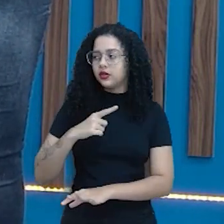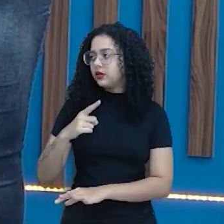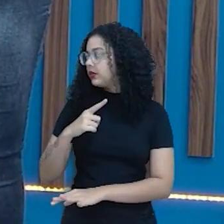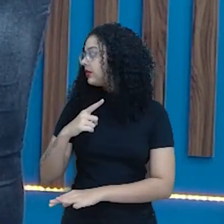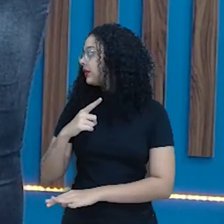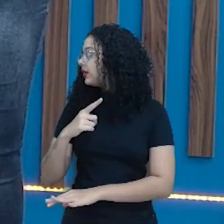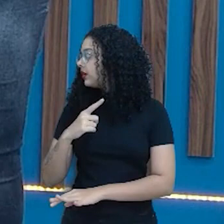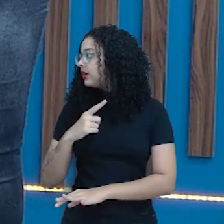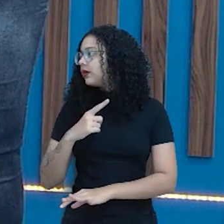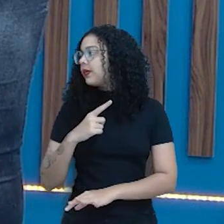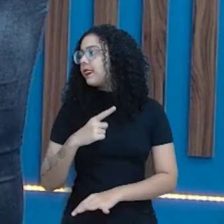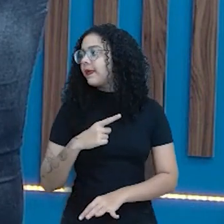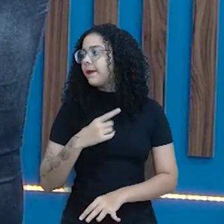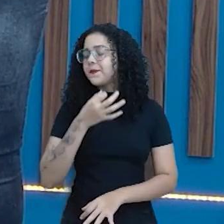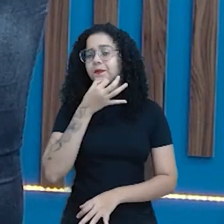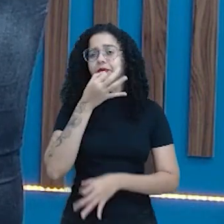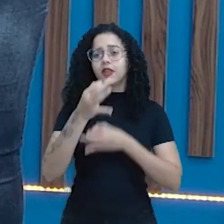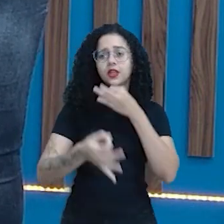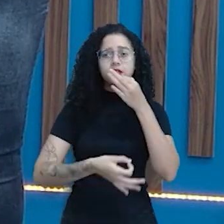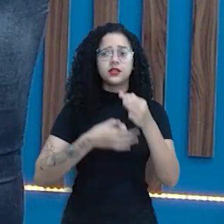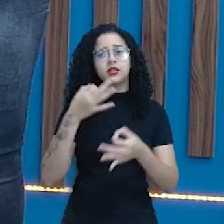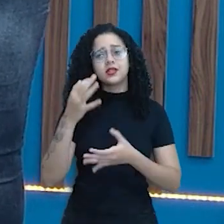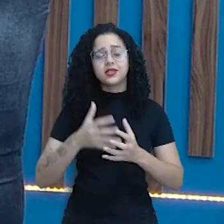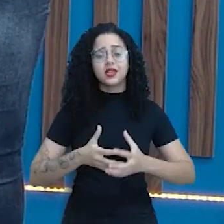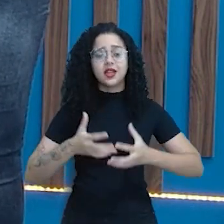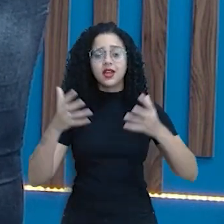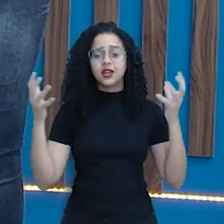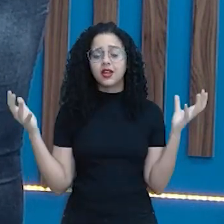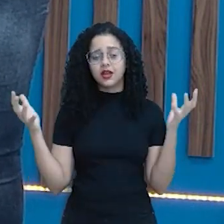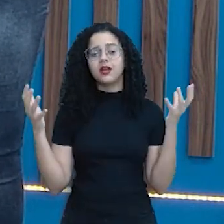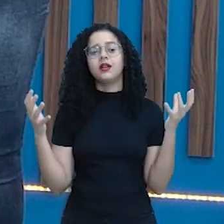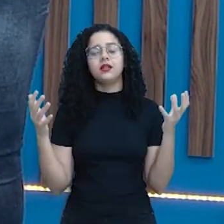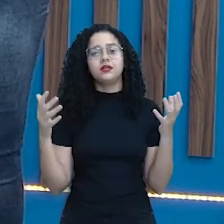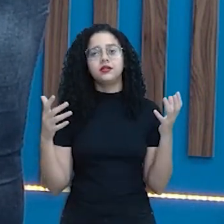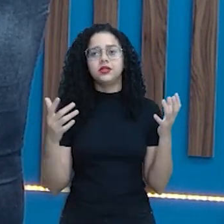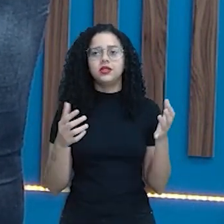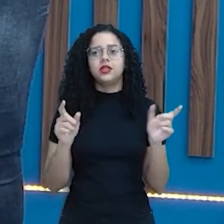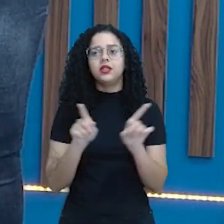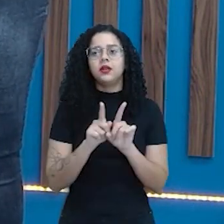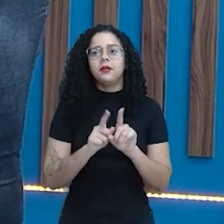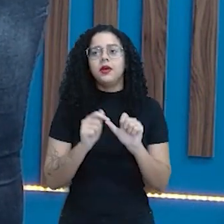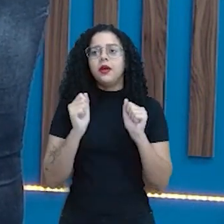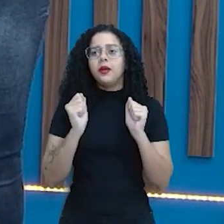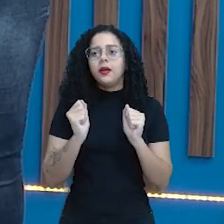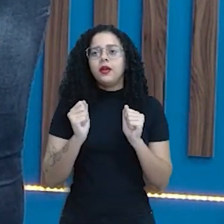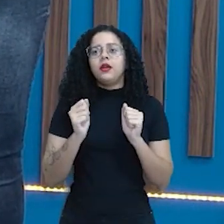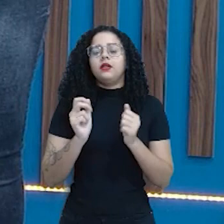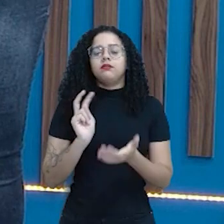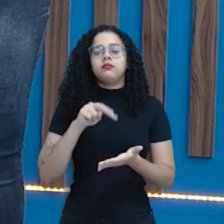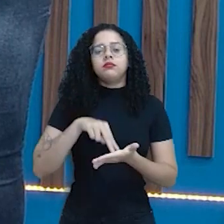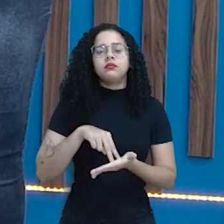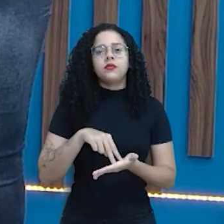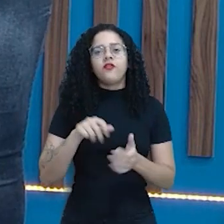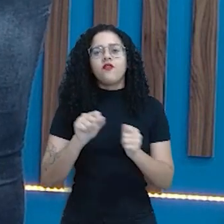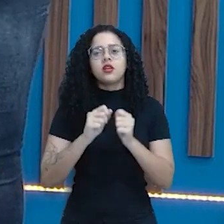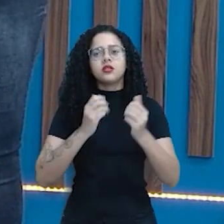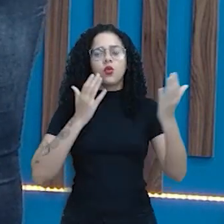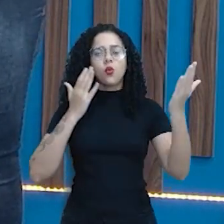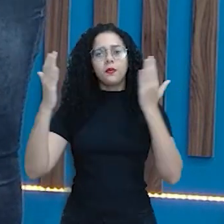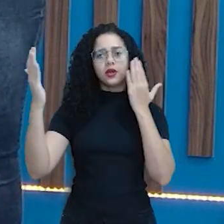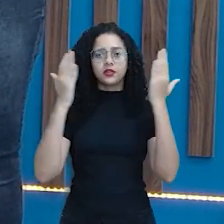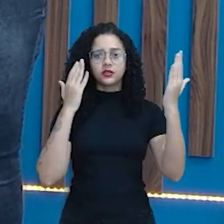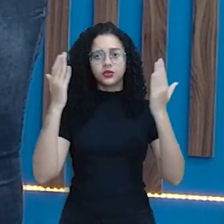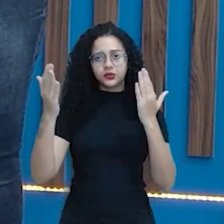uma criticidade muito grande e poder e lugar de fala de fazer